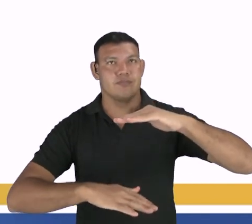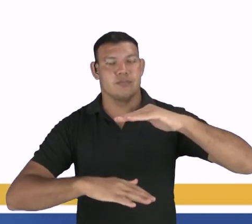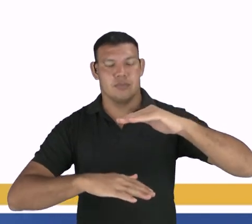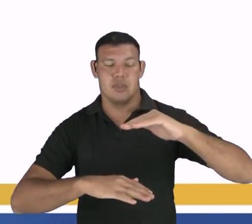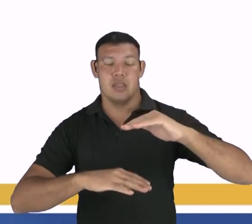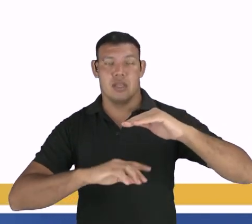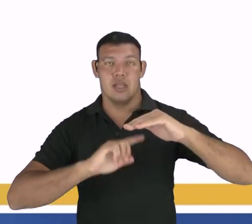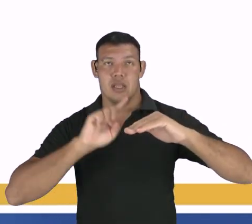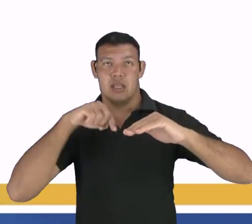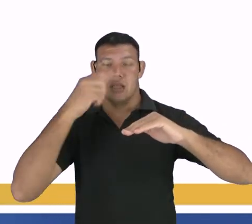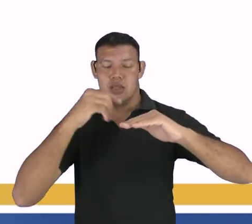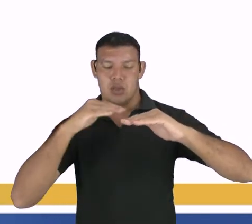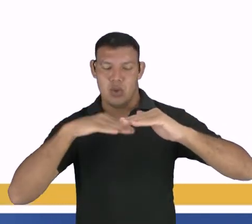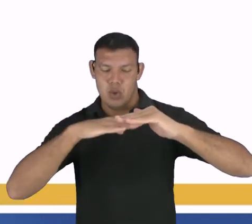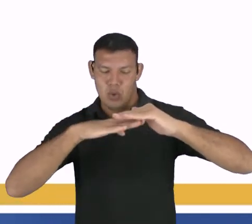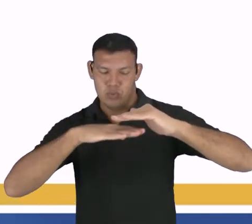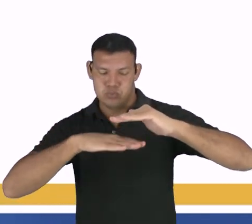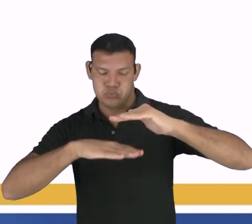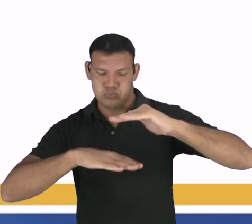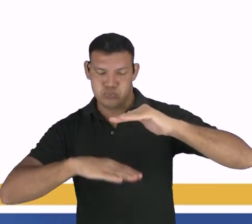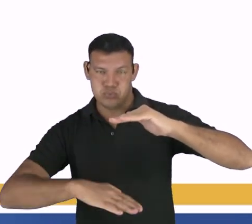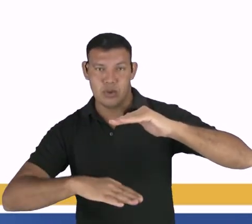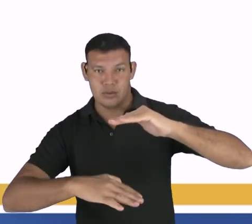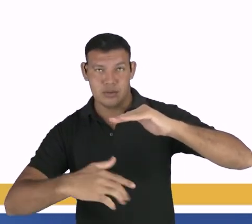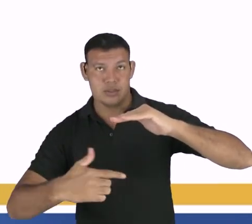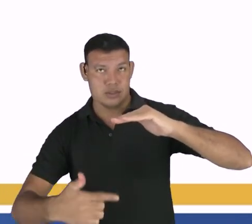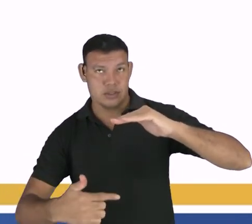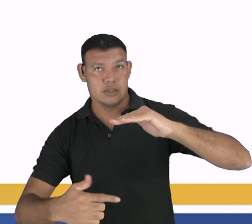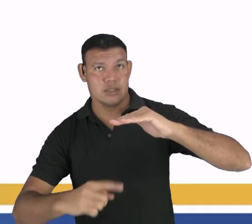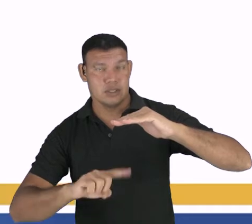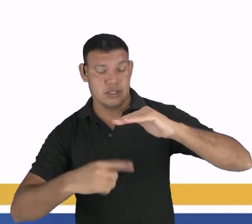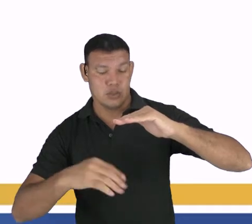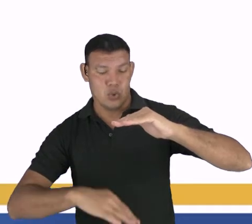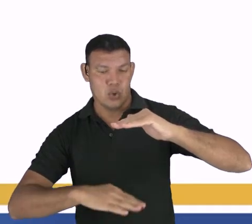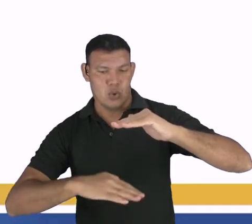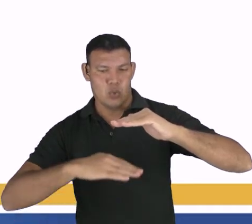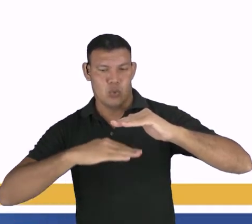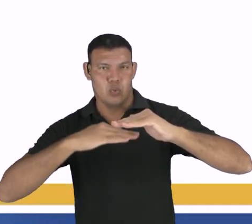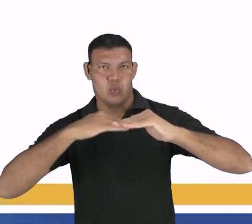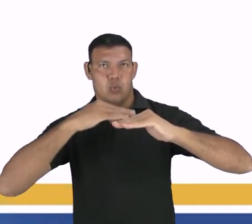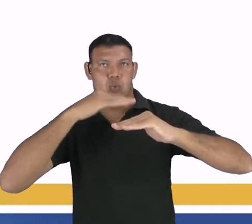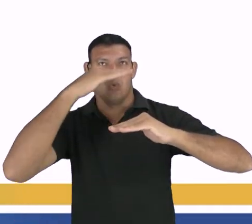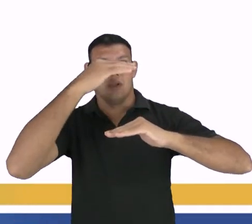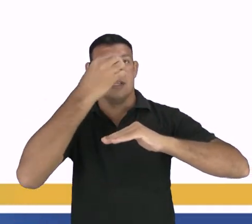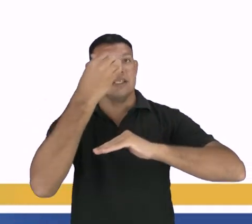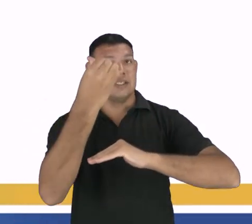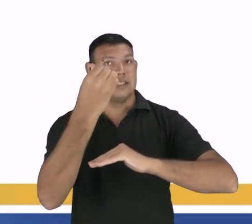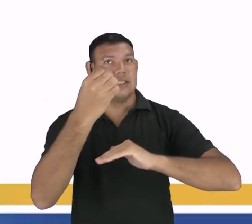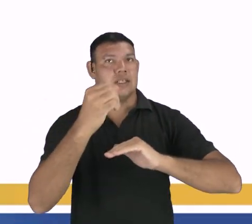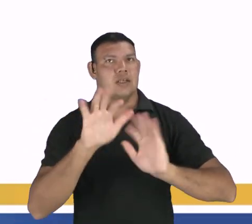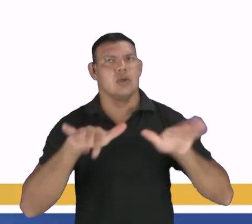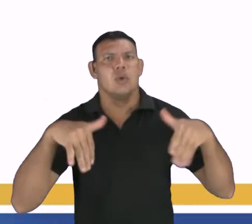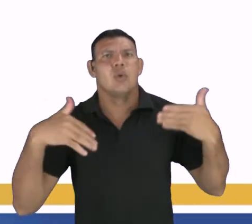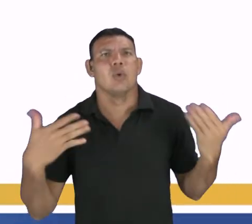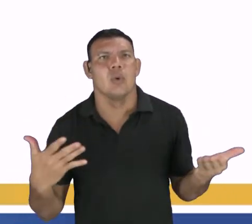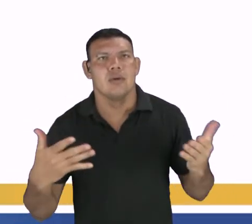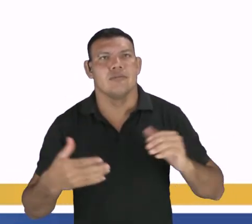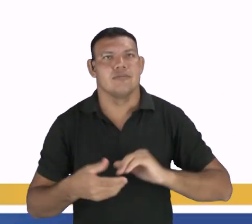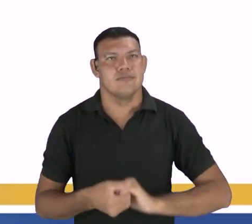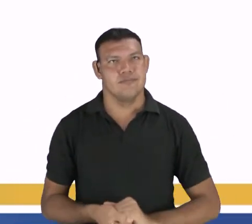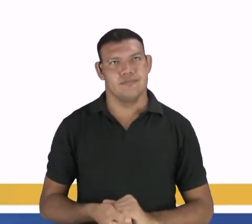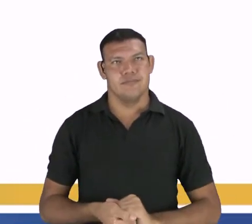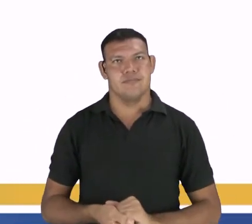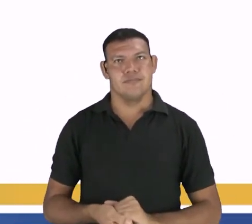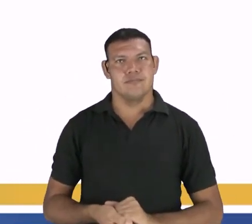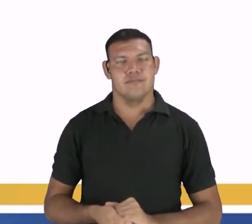2 andares e em seguida subiu, né, 6 andares. Em qual andar o elevador do Jonas parou?